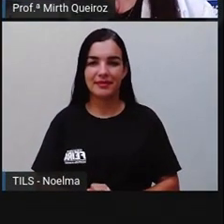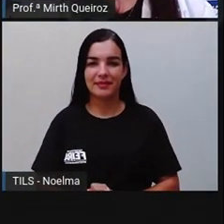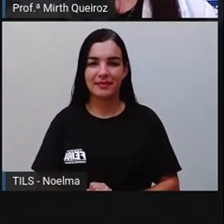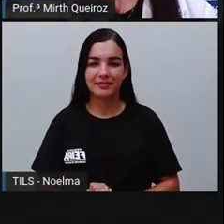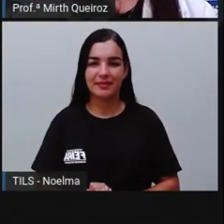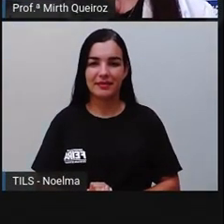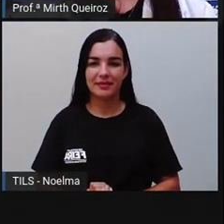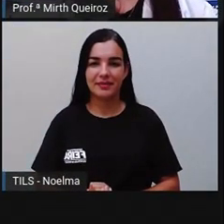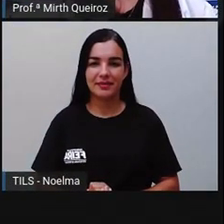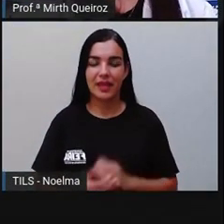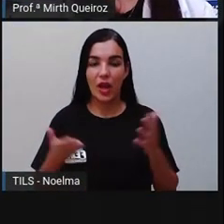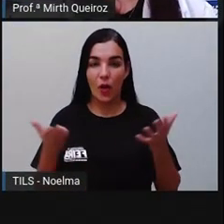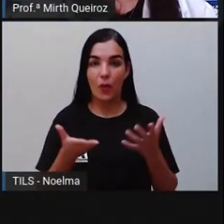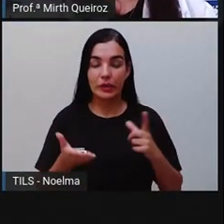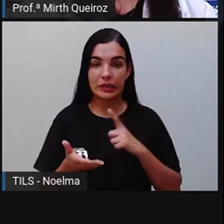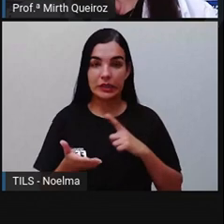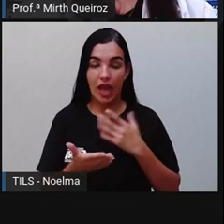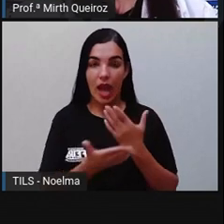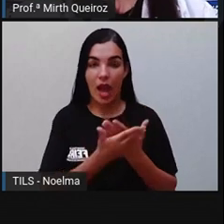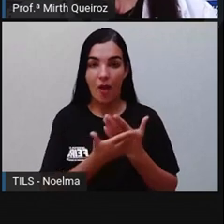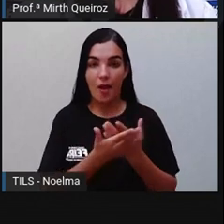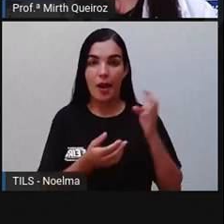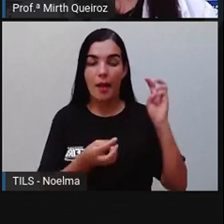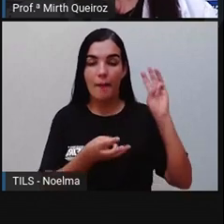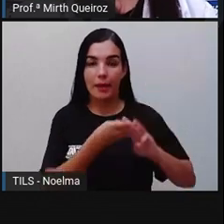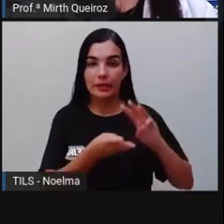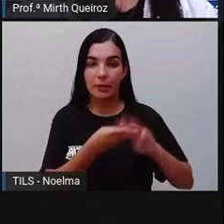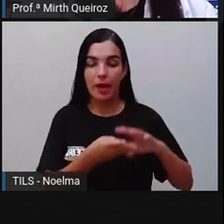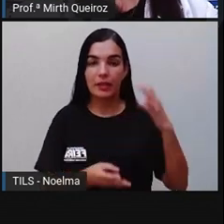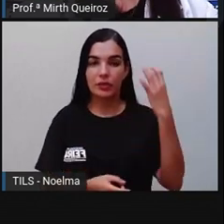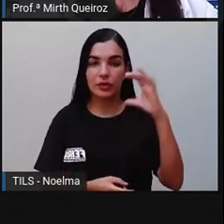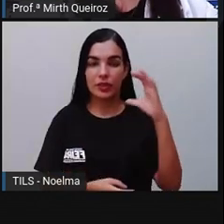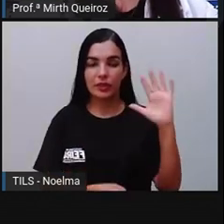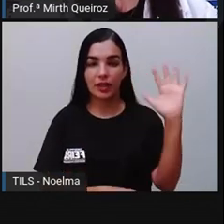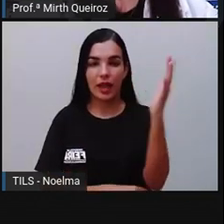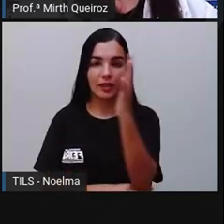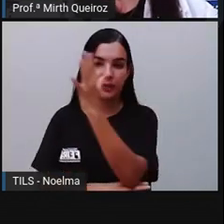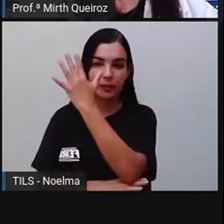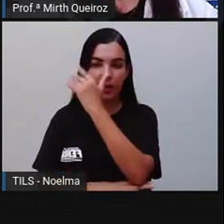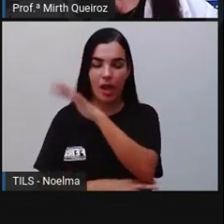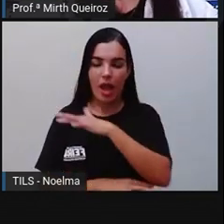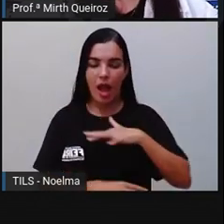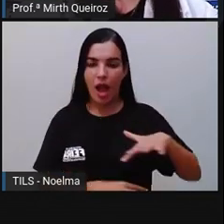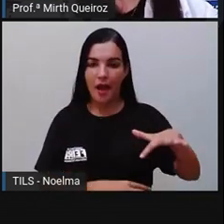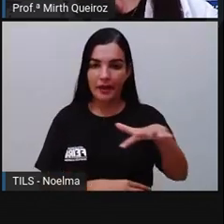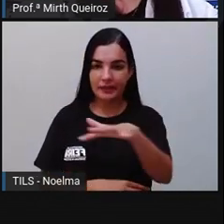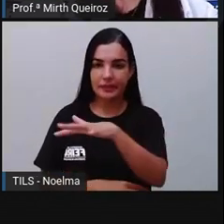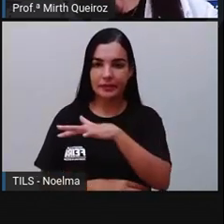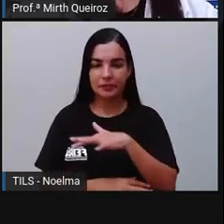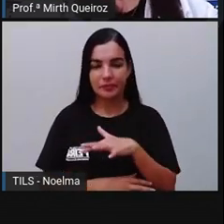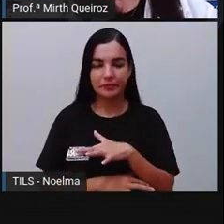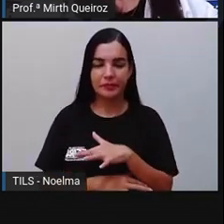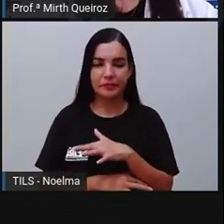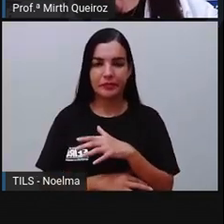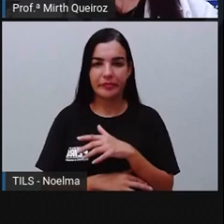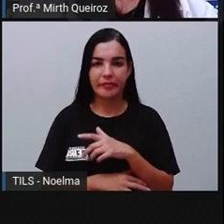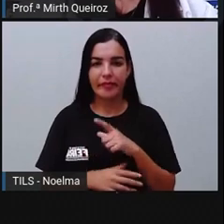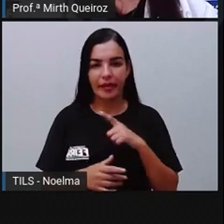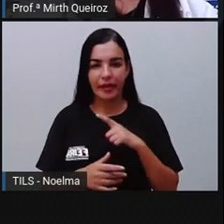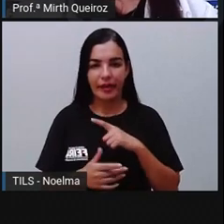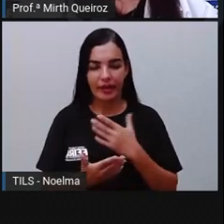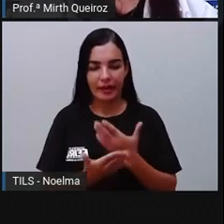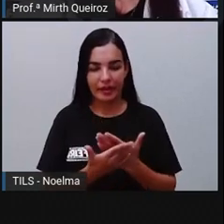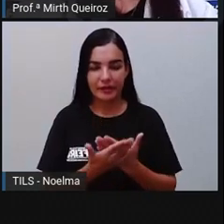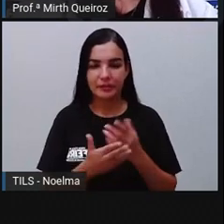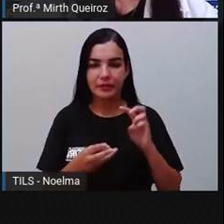Hoje nós teremos aula de matemática e ciências da natureza, né? A área de conhecimento seria essa e nós vamos ter aula da disciplina